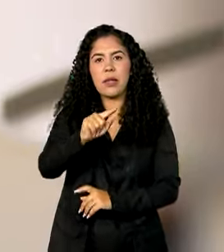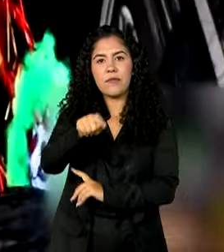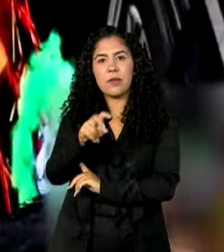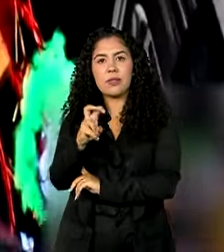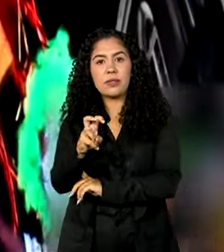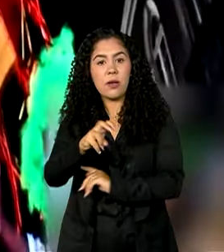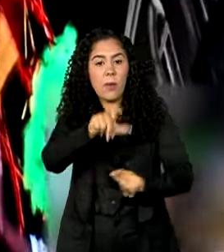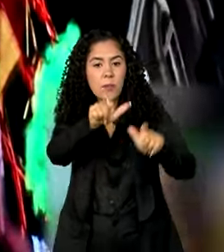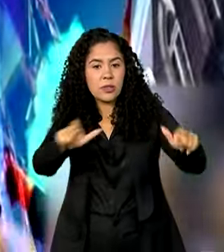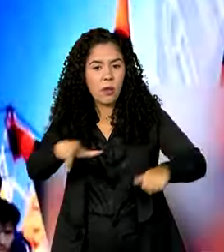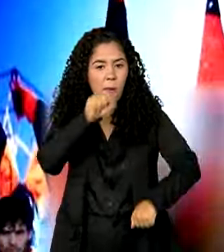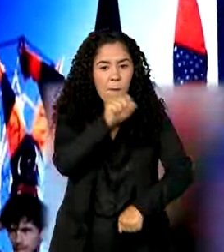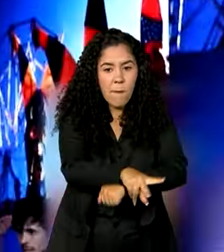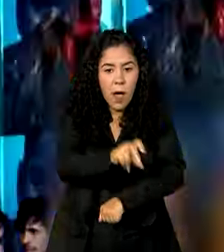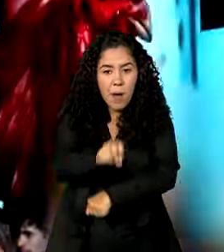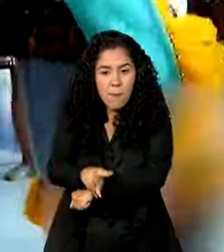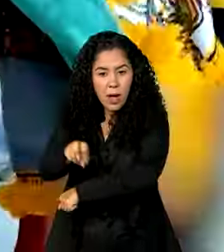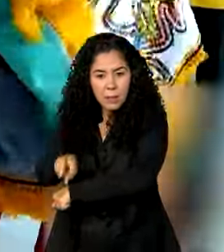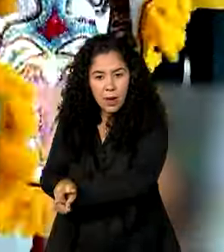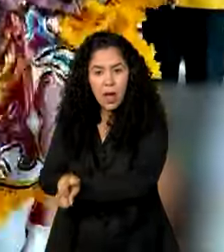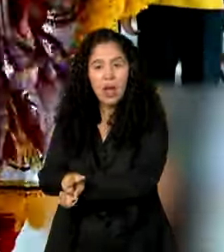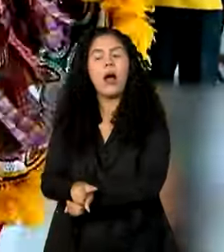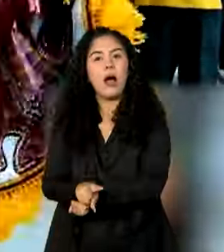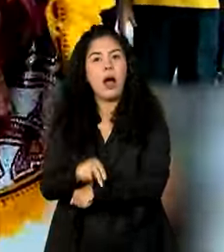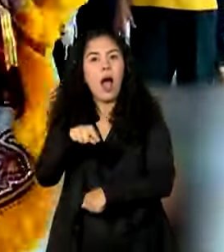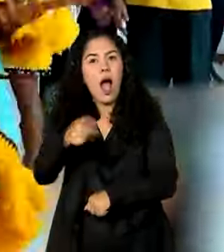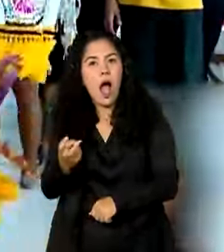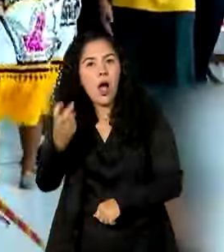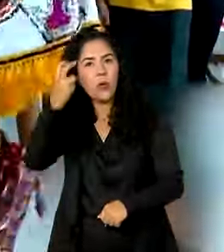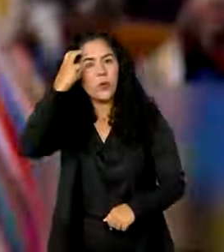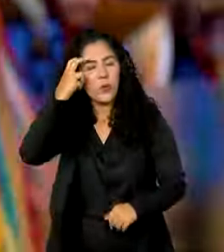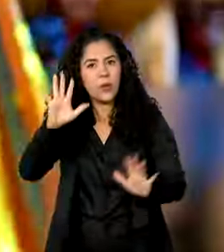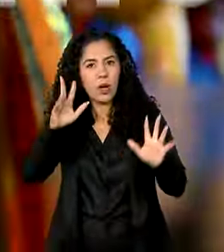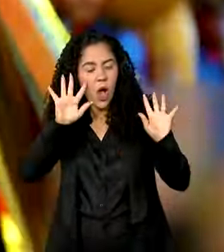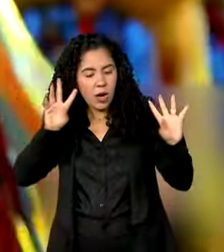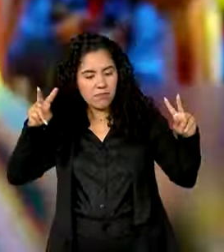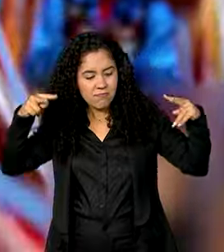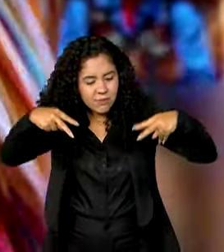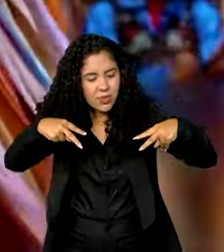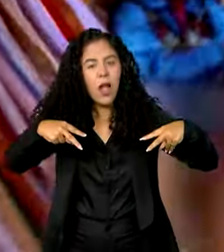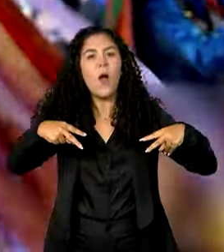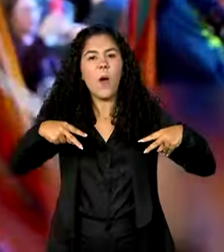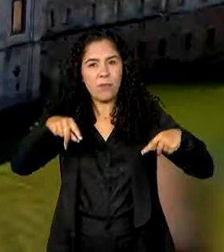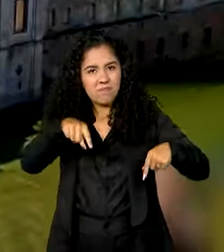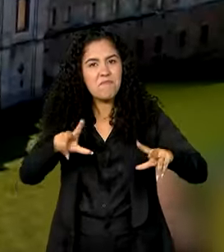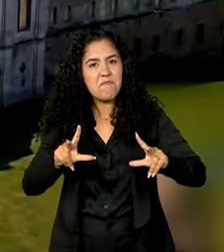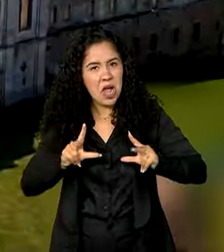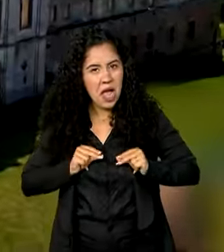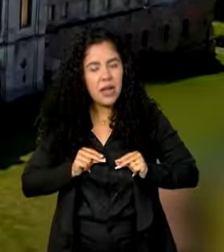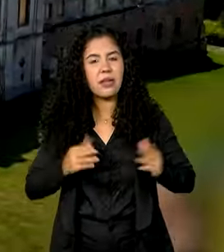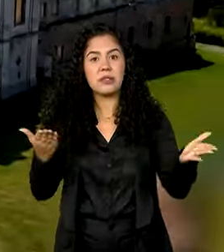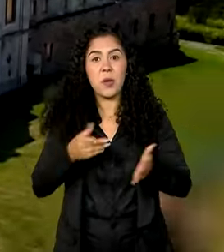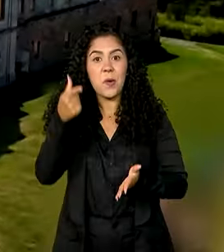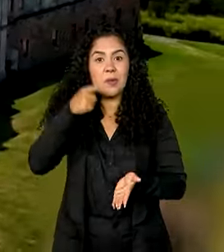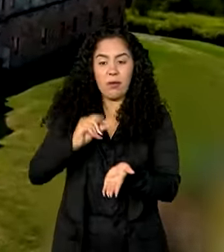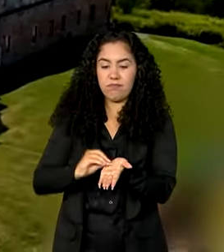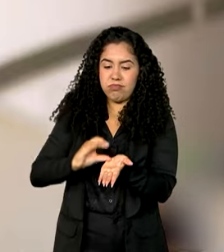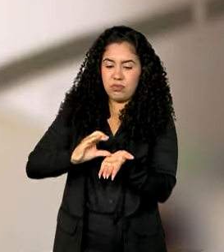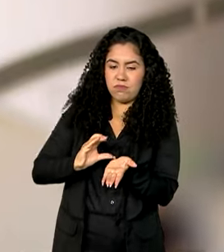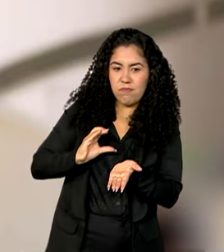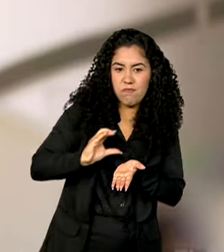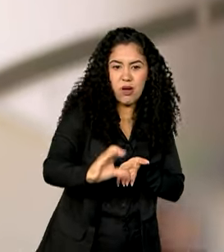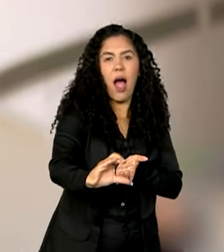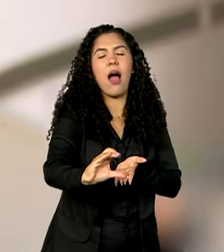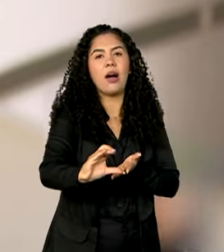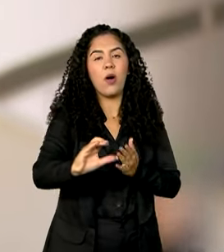pessoas. No atual governo, a cultura voltou a ter o reconhecimento que merece e está recebendo o maior investimento da história.